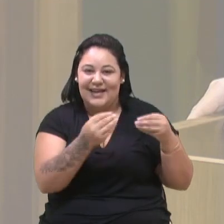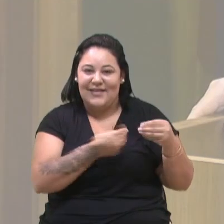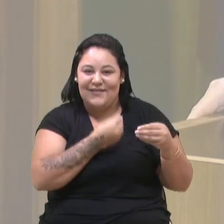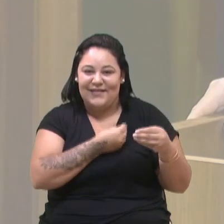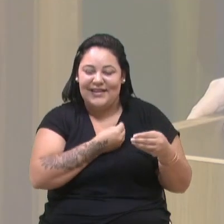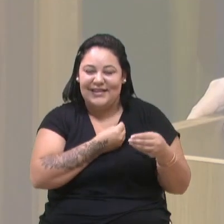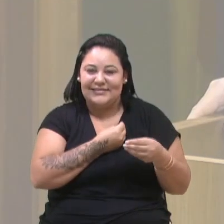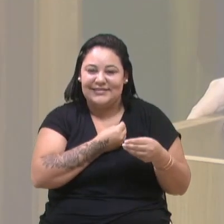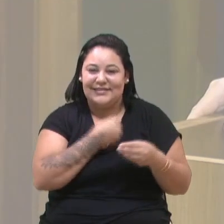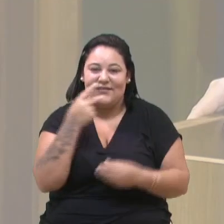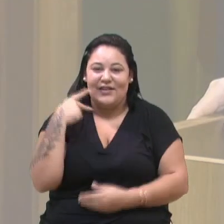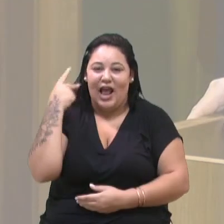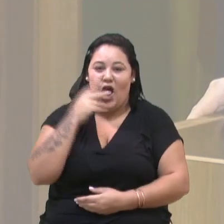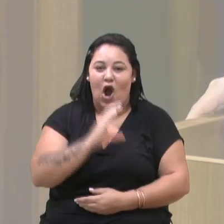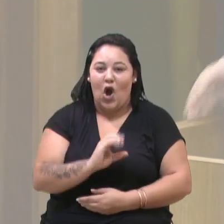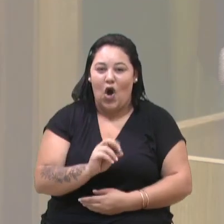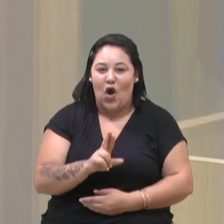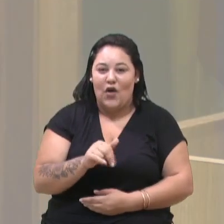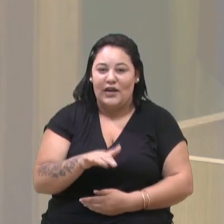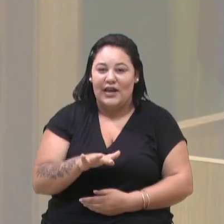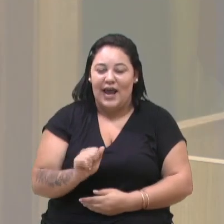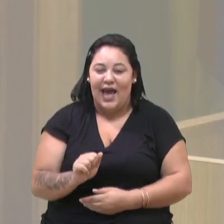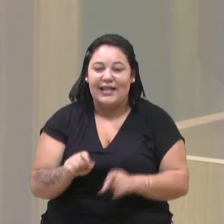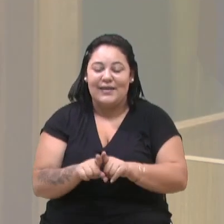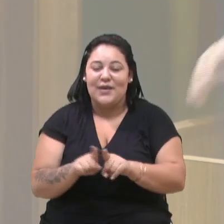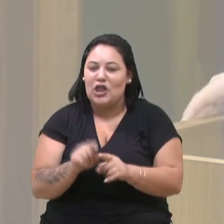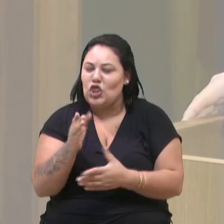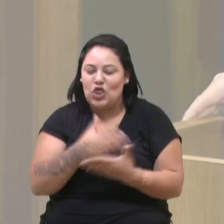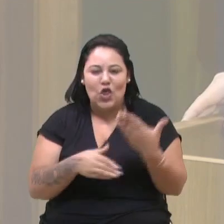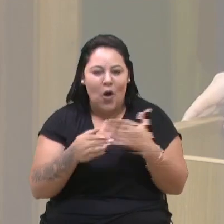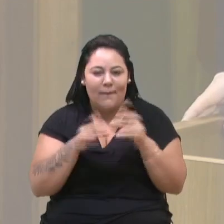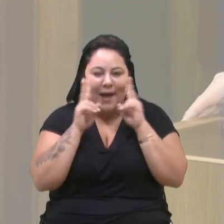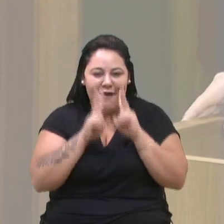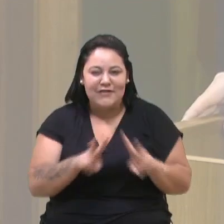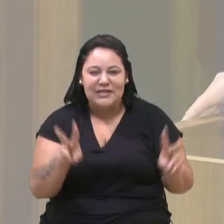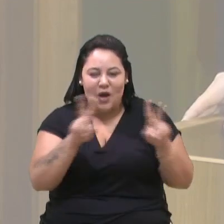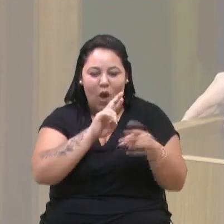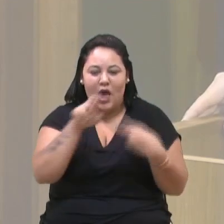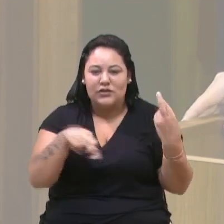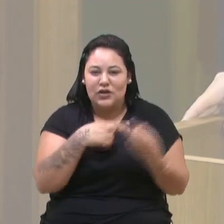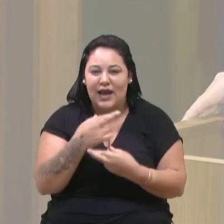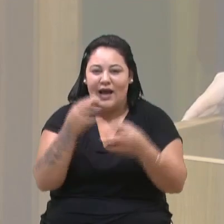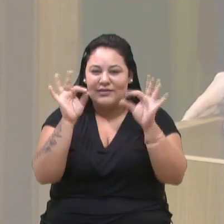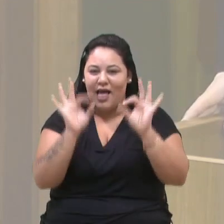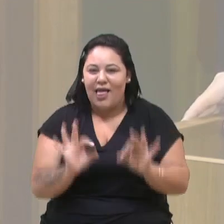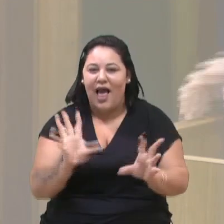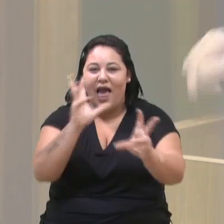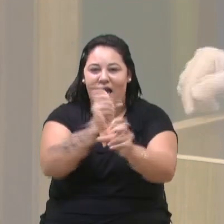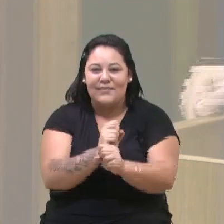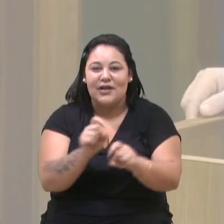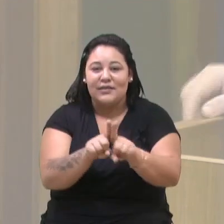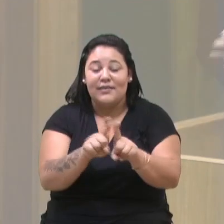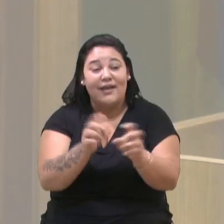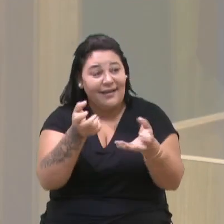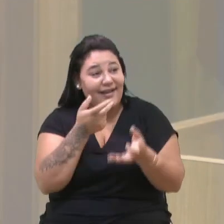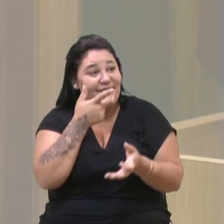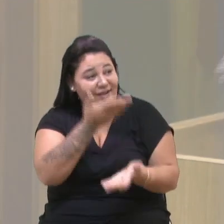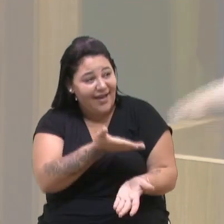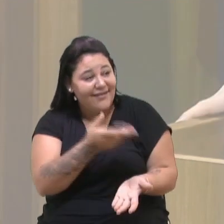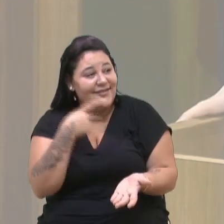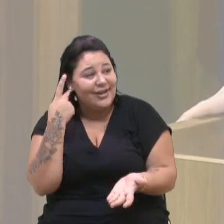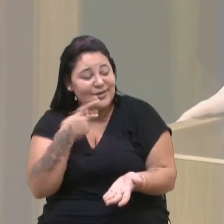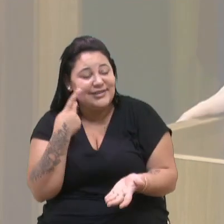vereadora Corina, toda uma visão, né, a questão da causa animal. E dizer, vereador, que protocolei esse ano mais